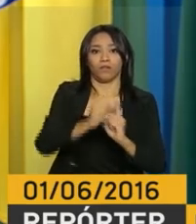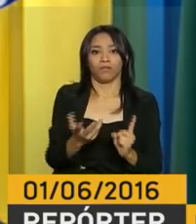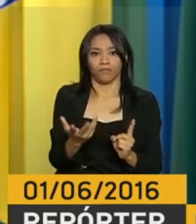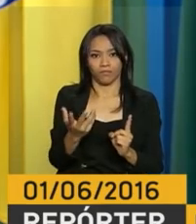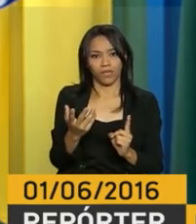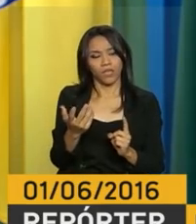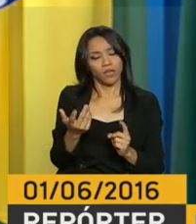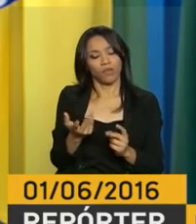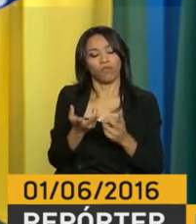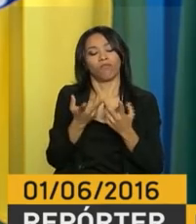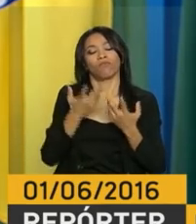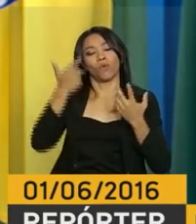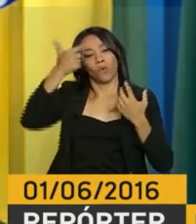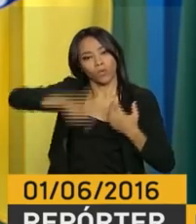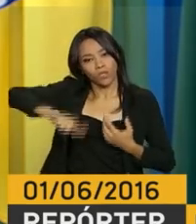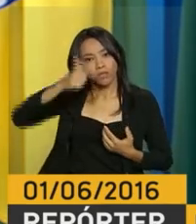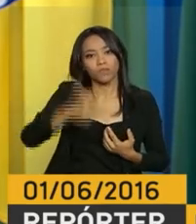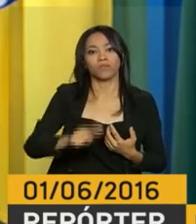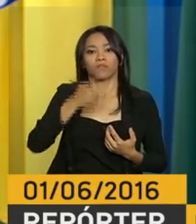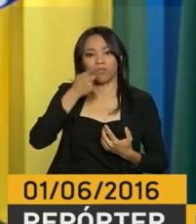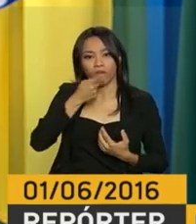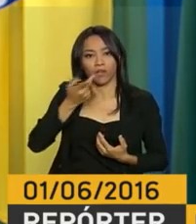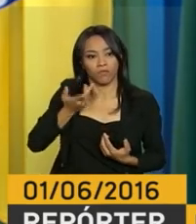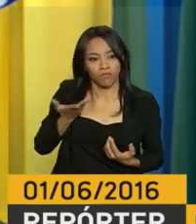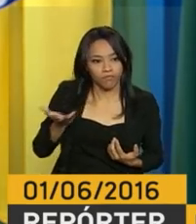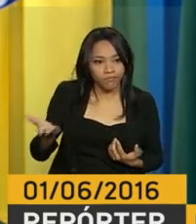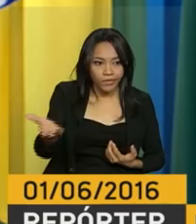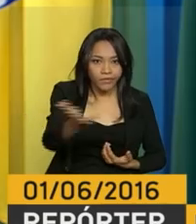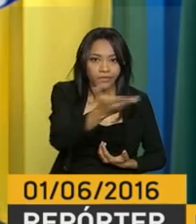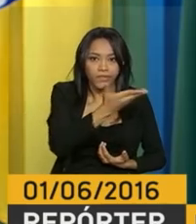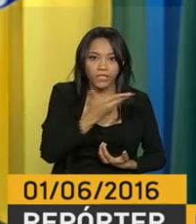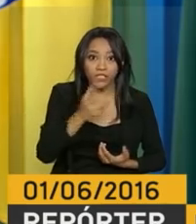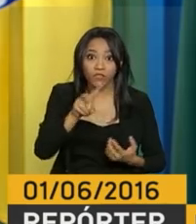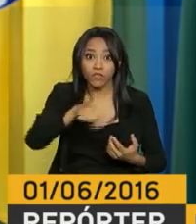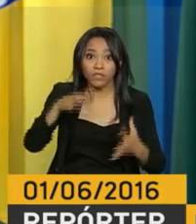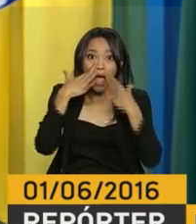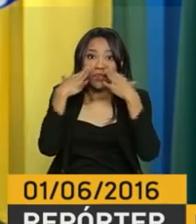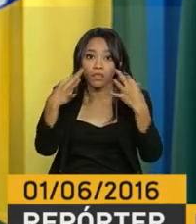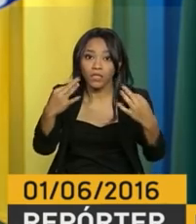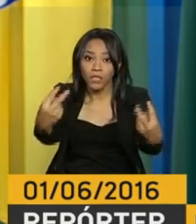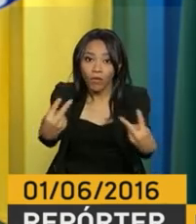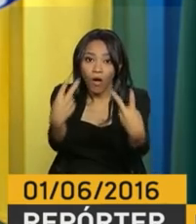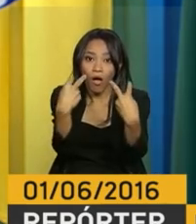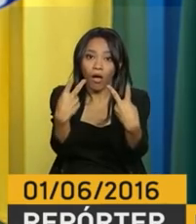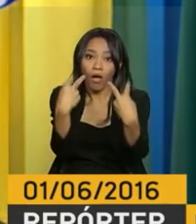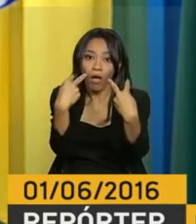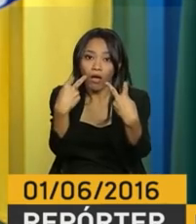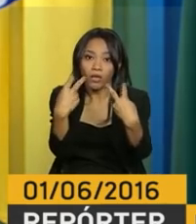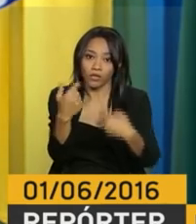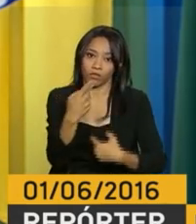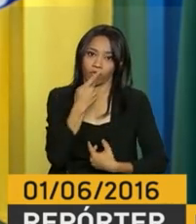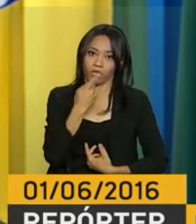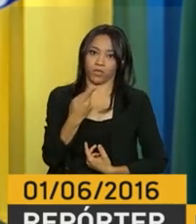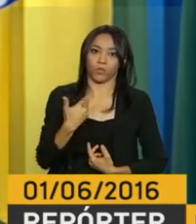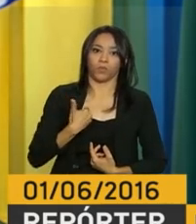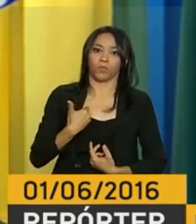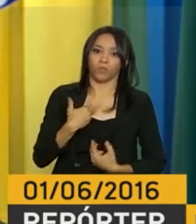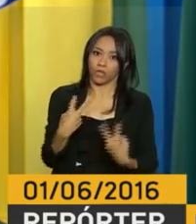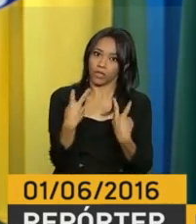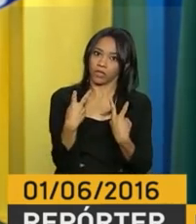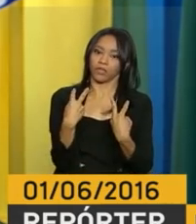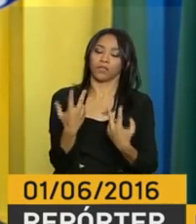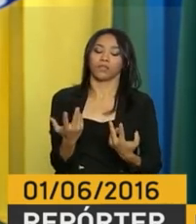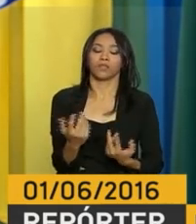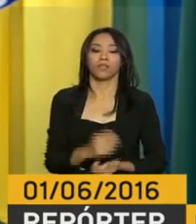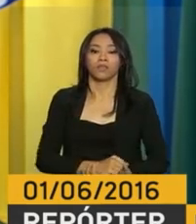enfatizar e até peço que a ouvirem o que eu estou dizendo grifem esta parte nós sabemos não